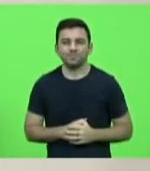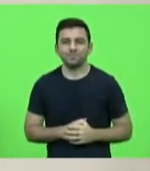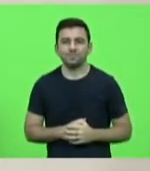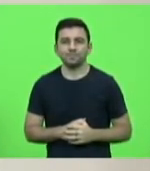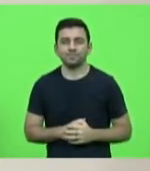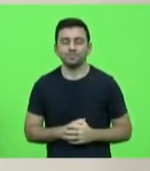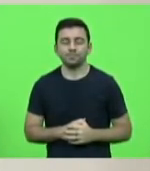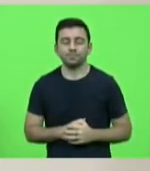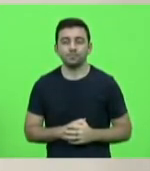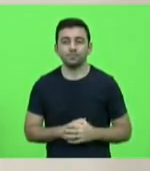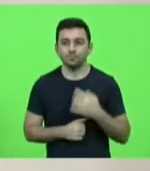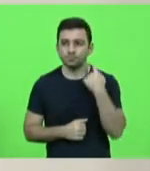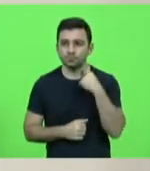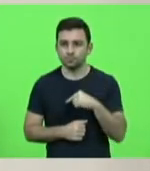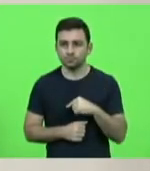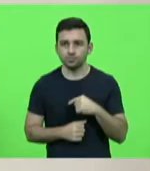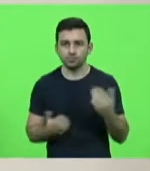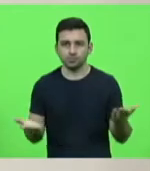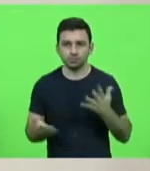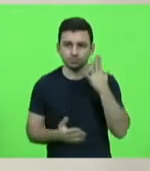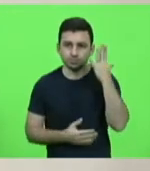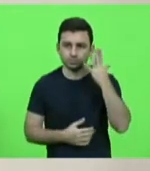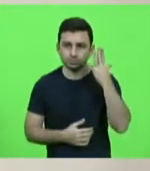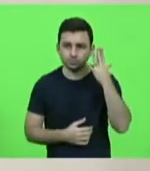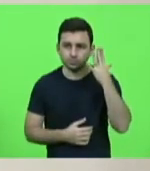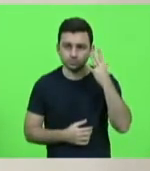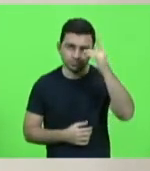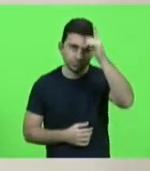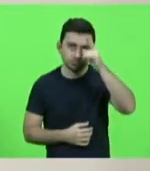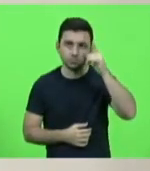deputado Silvio fará o uso da palavra, o deputado Laércio.